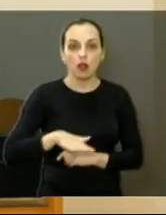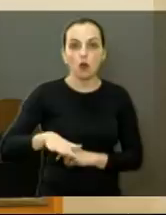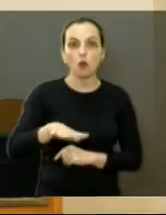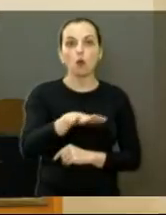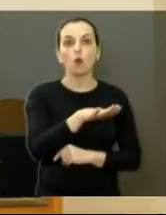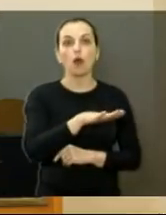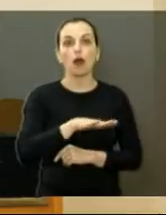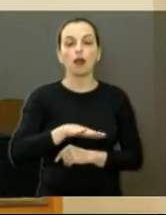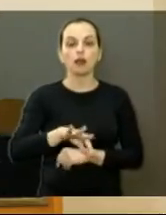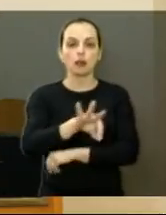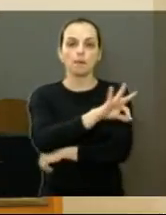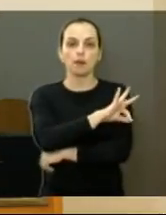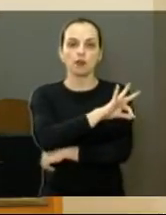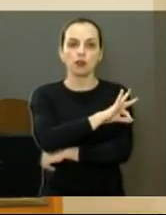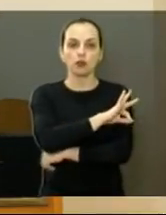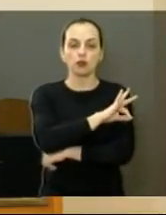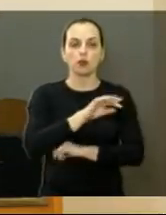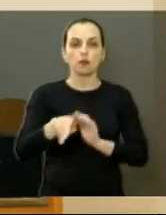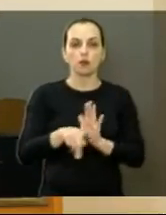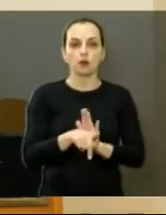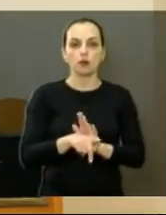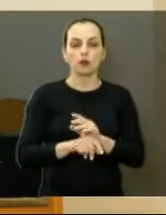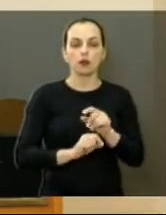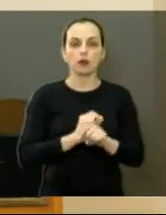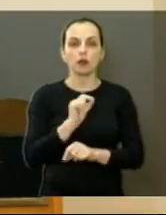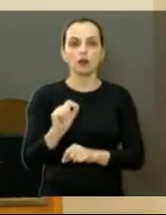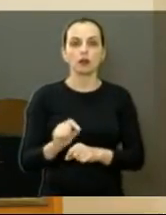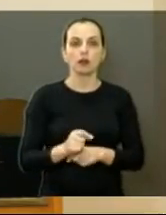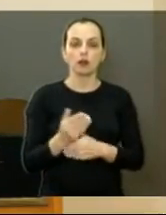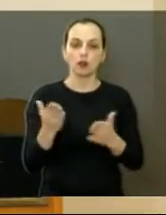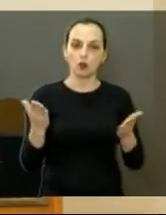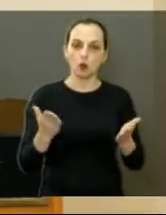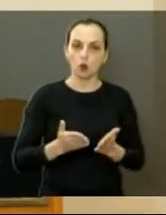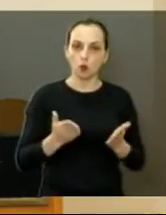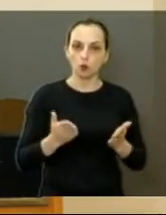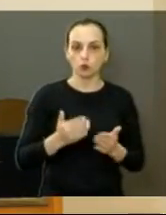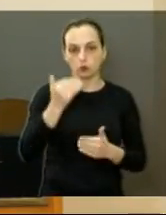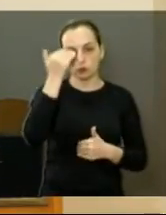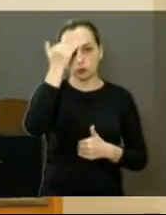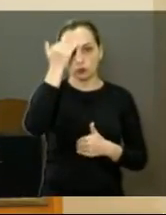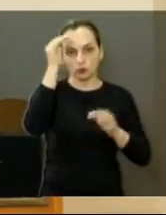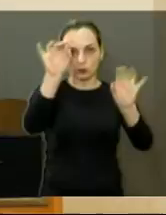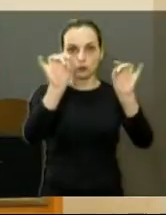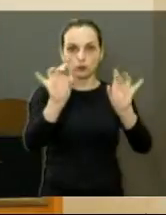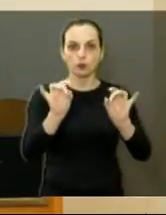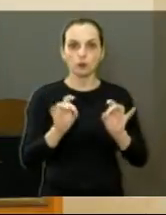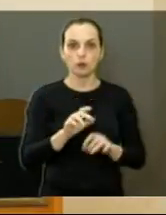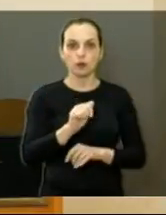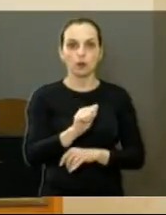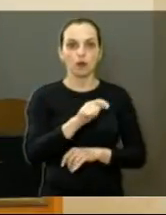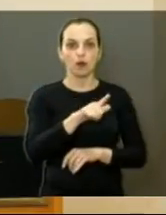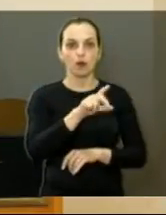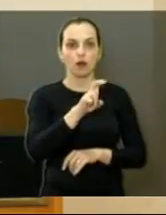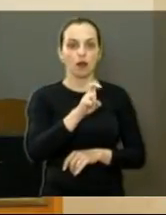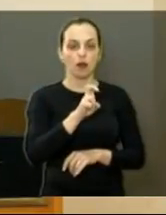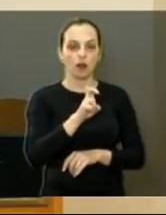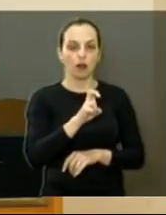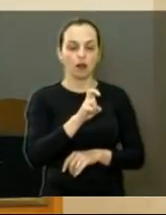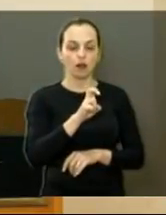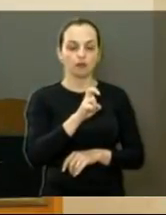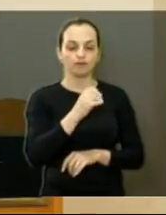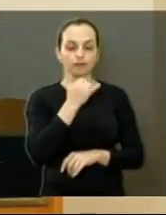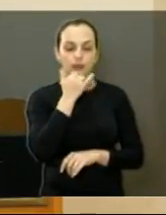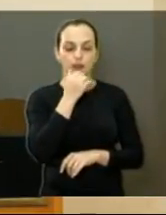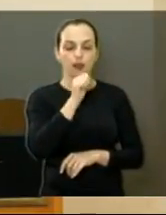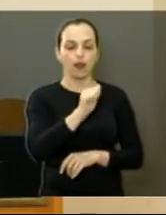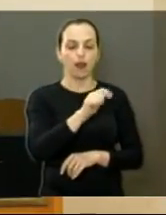da prefeitura. E quero hoje fazer aqui um agradecimento especial ao Alex Miranda, gerente da